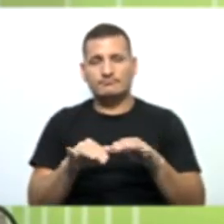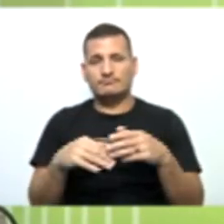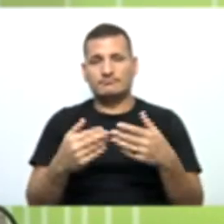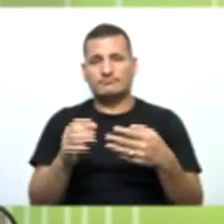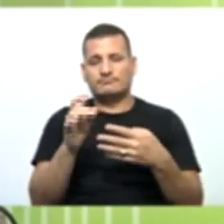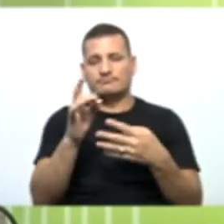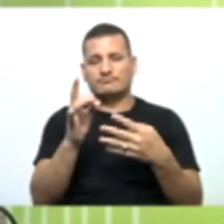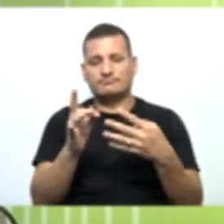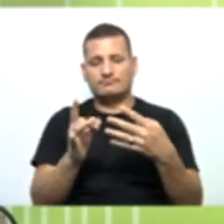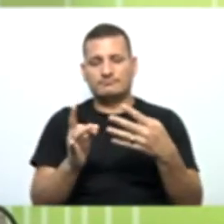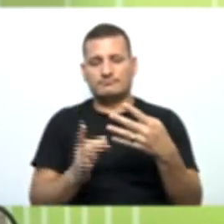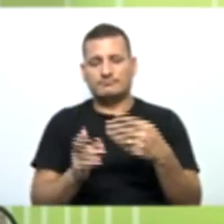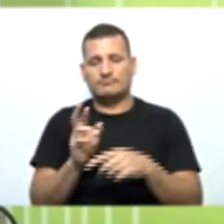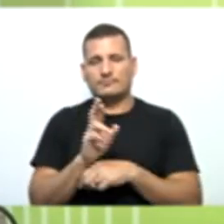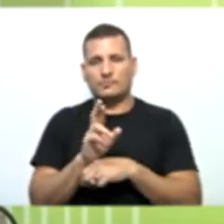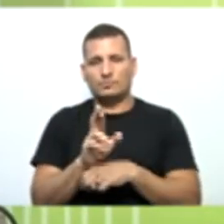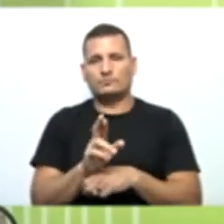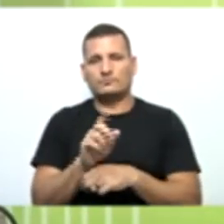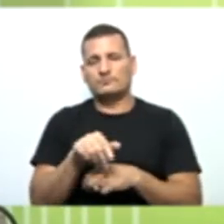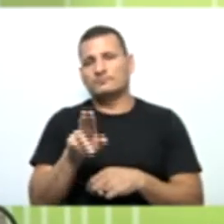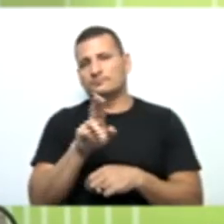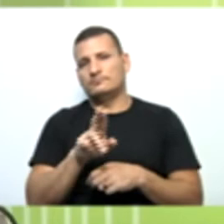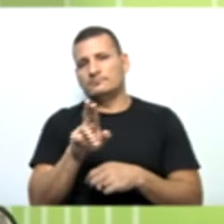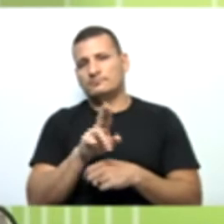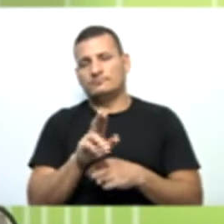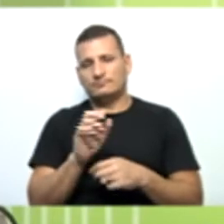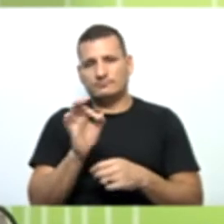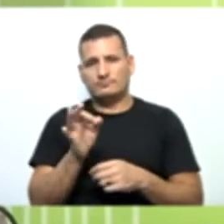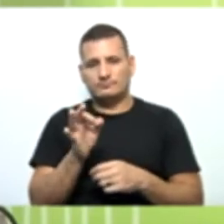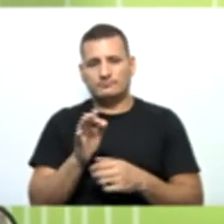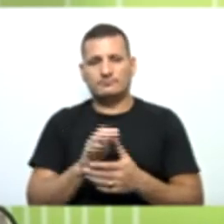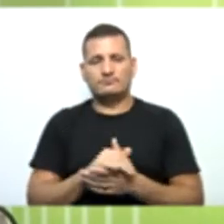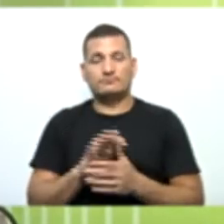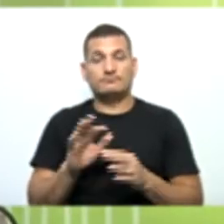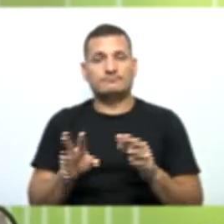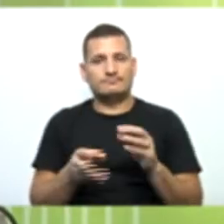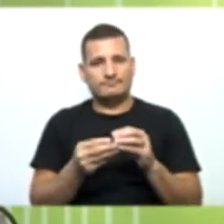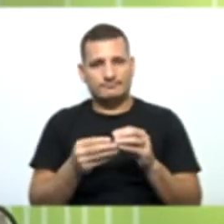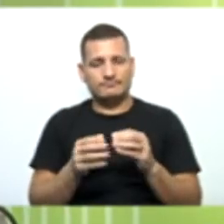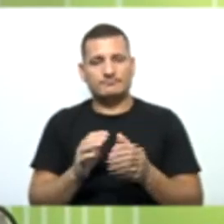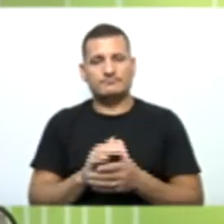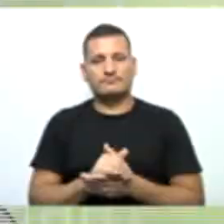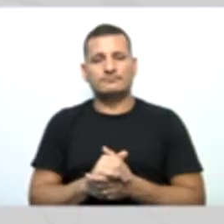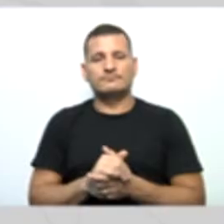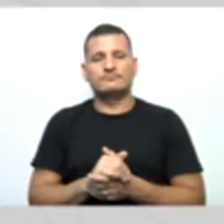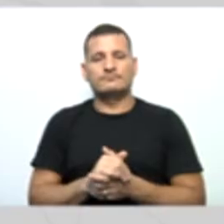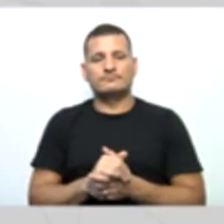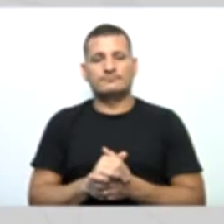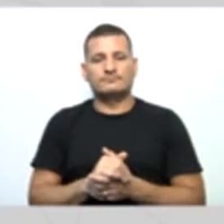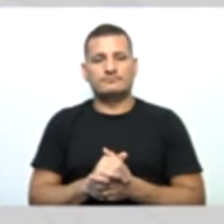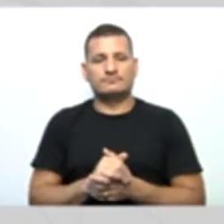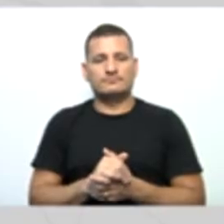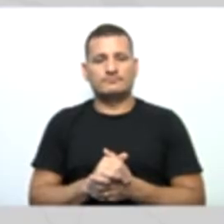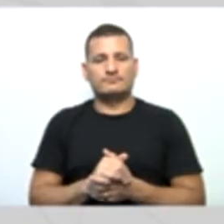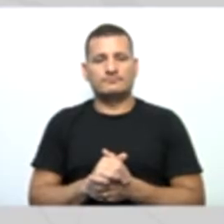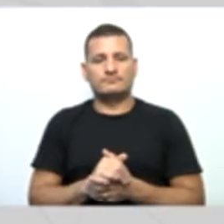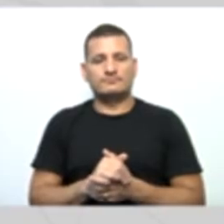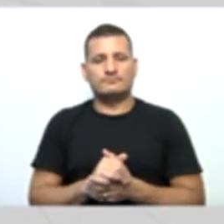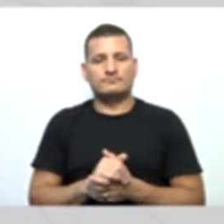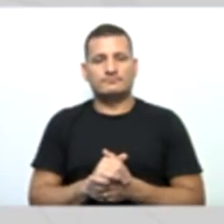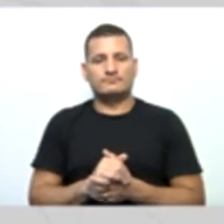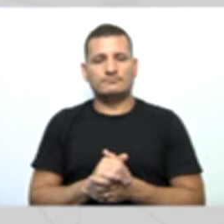desses recursos são utilizados numa forma de implementação, ok? Aí aqui, o que acontece,